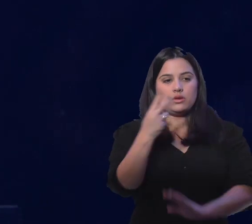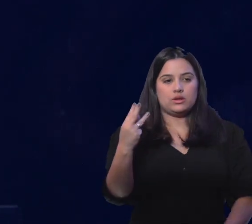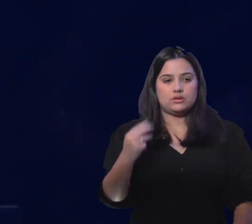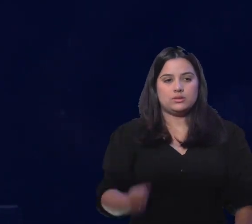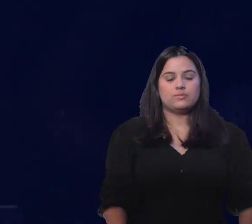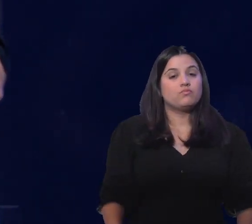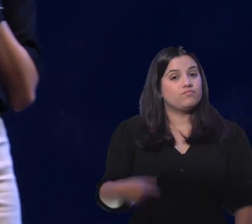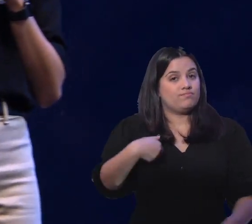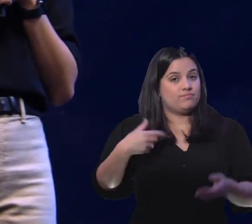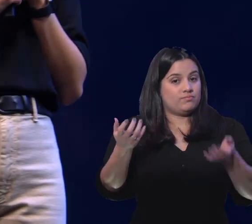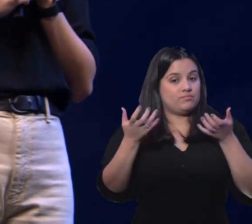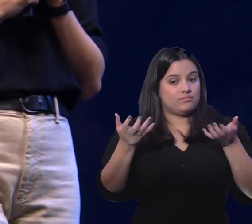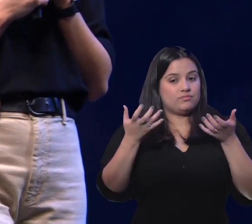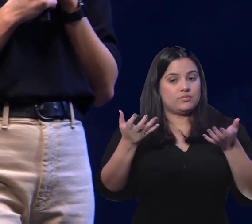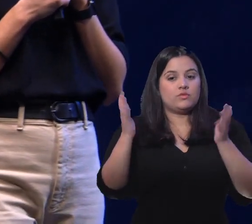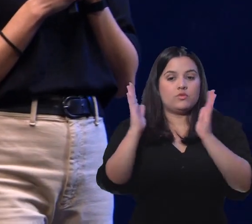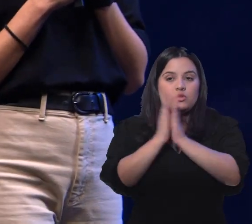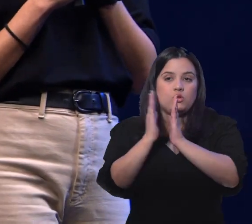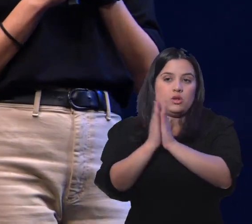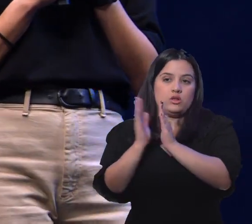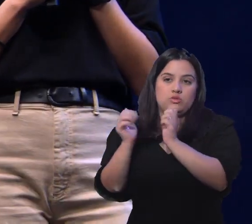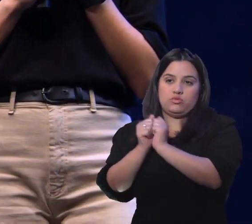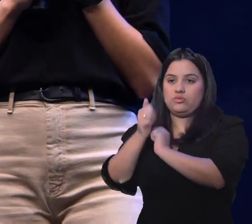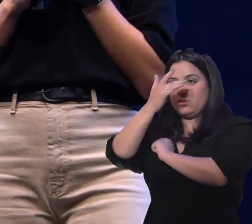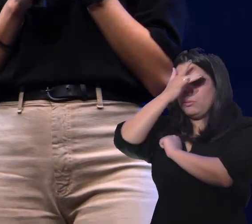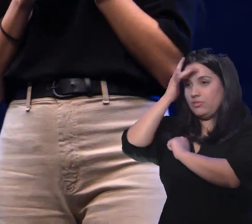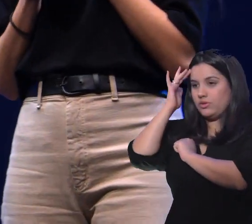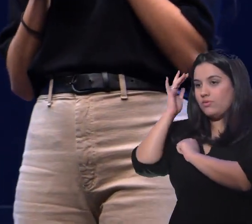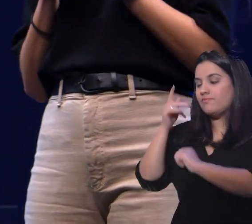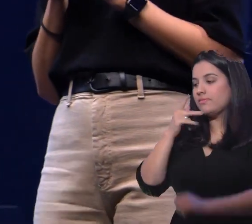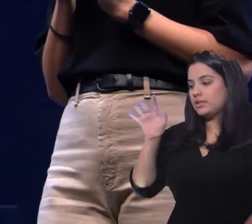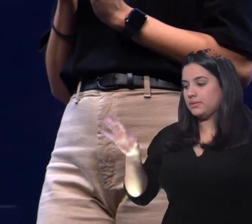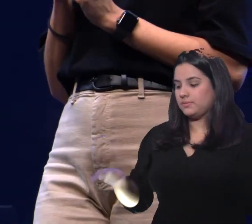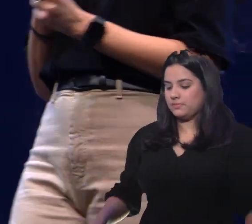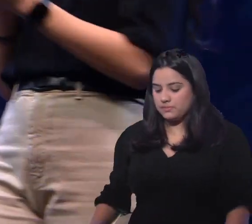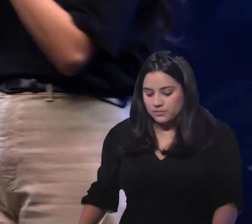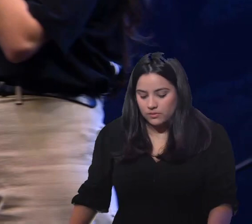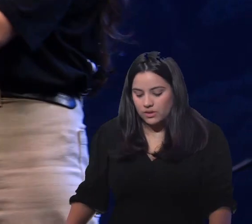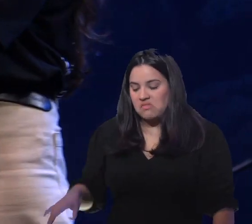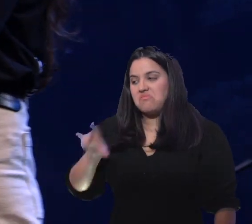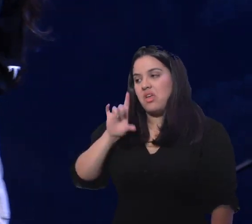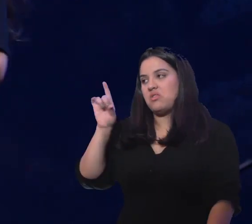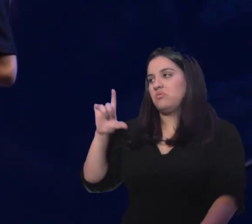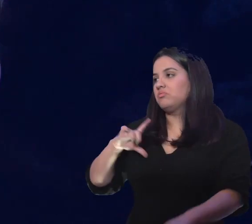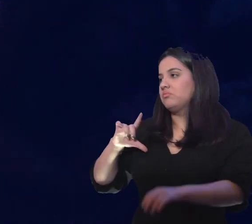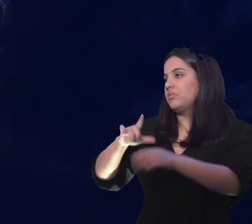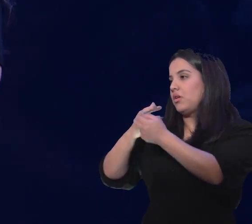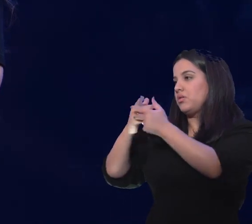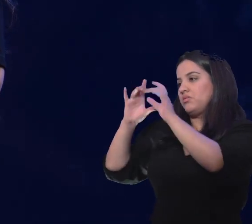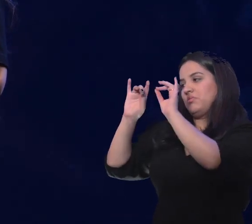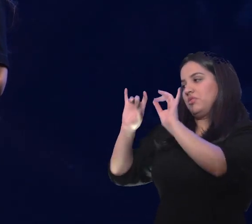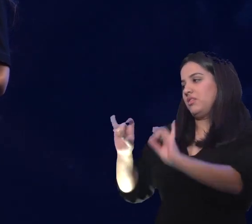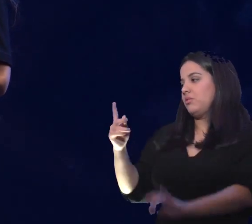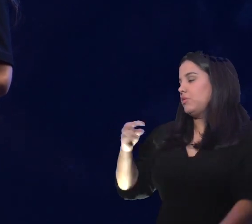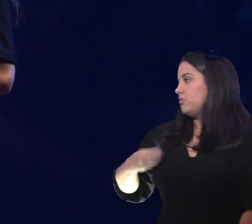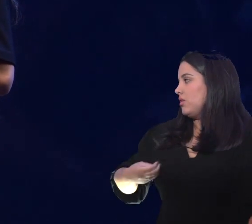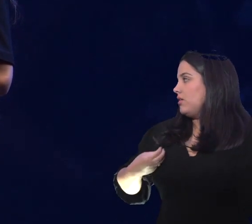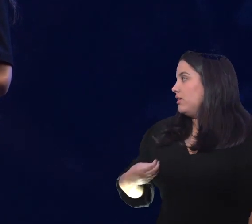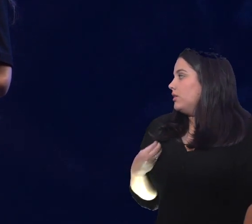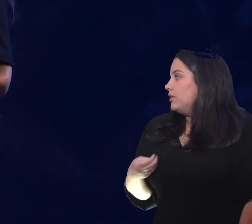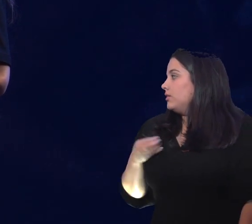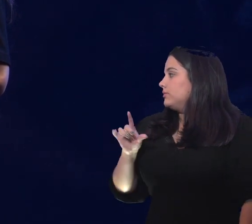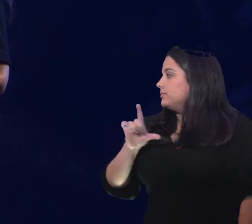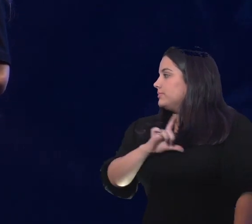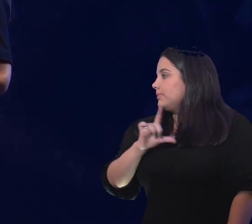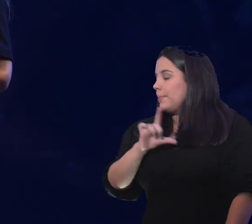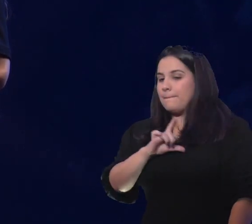E eu queria que você olhasse aí para a pessoa que está do seu lado e falasse assim, Deus tem coisas especiais para a sua vida.